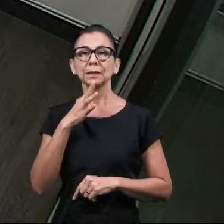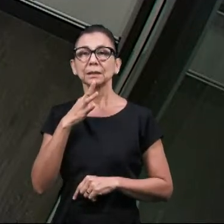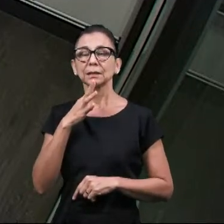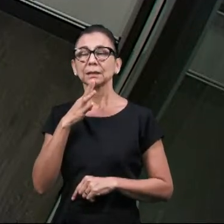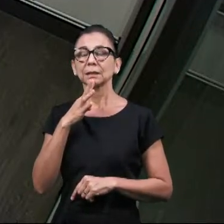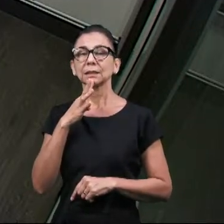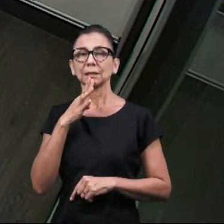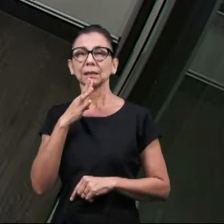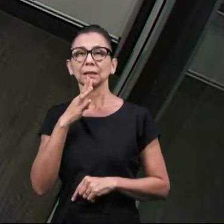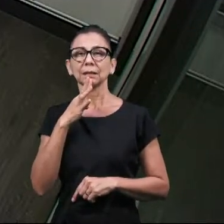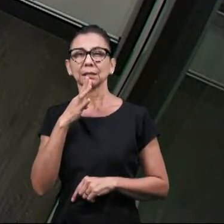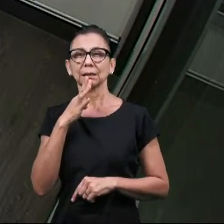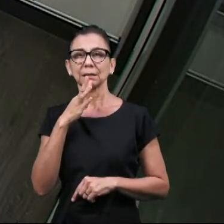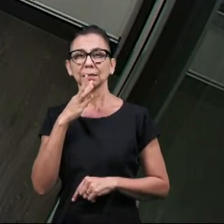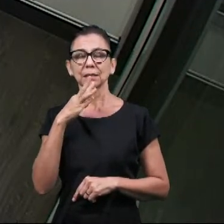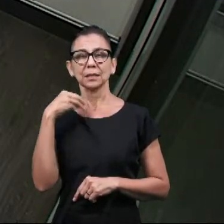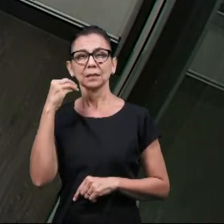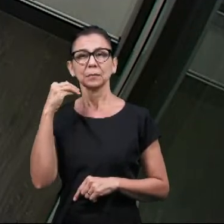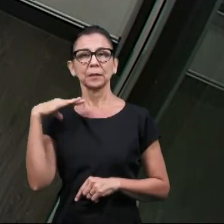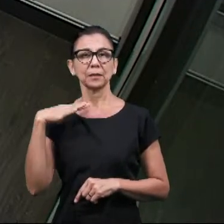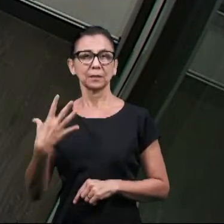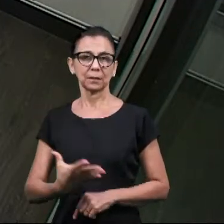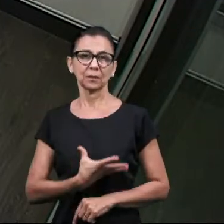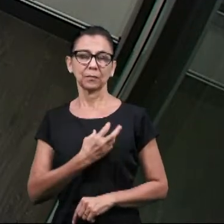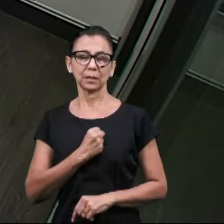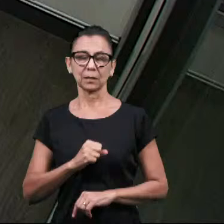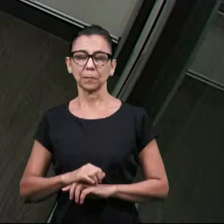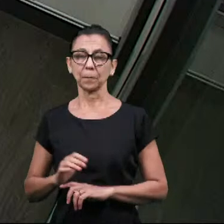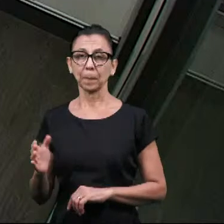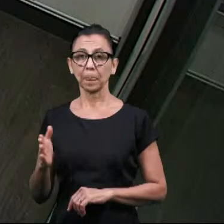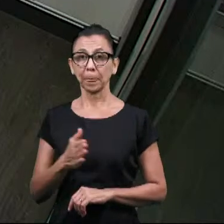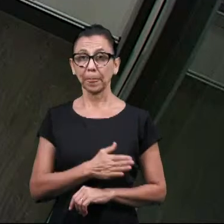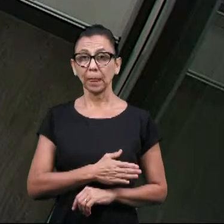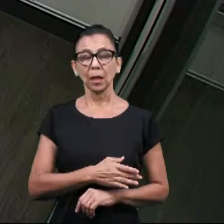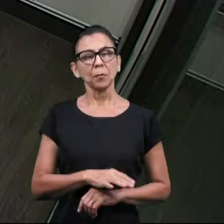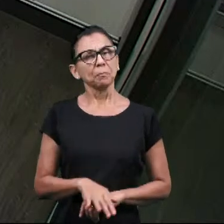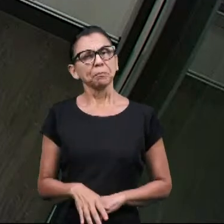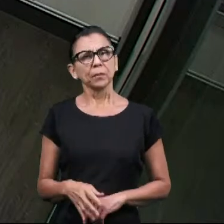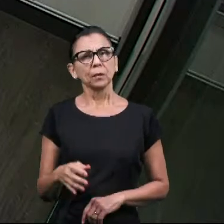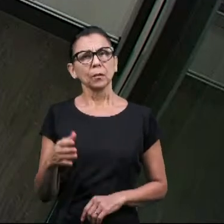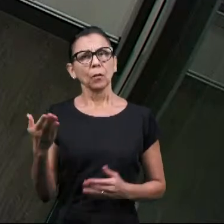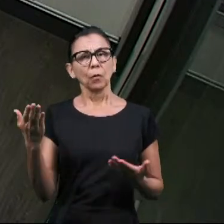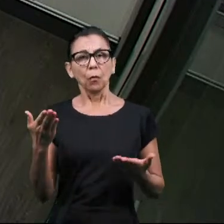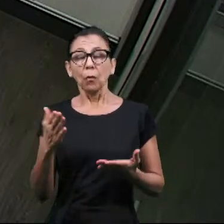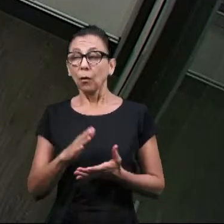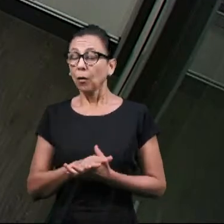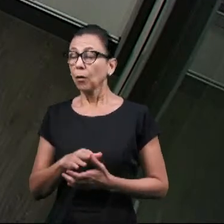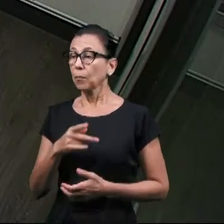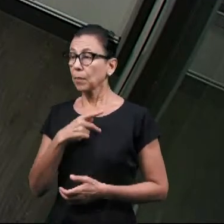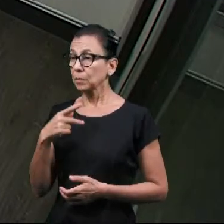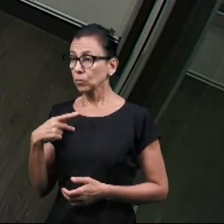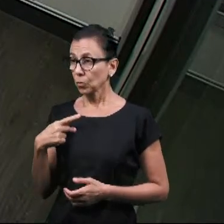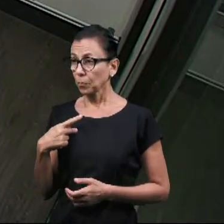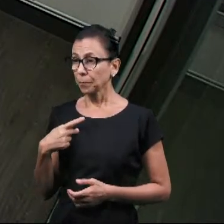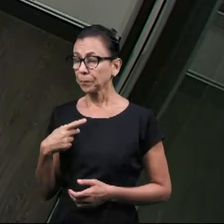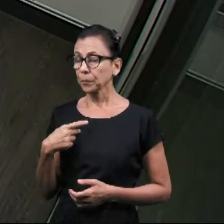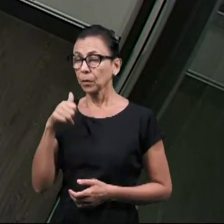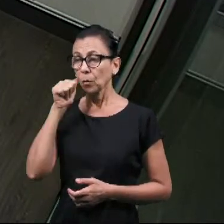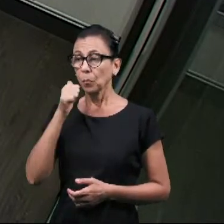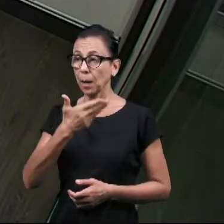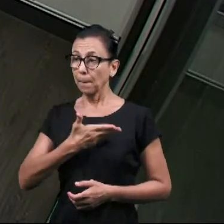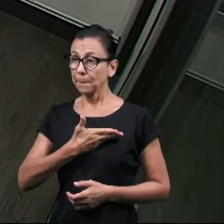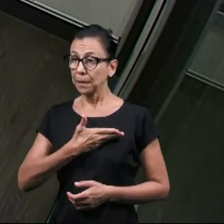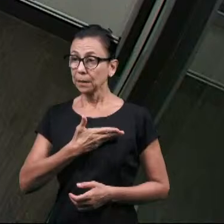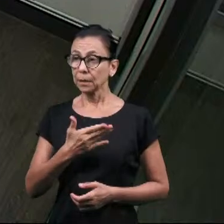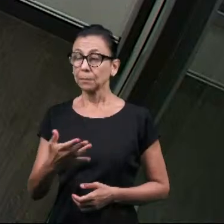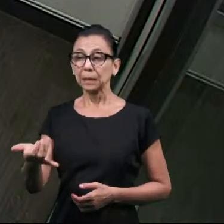hoje uma colega de trabalho me ligou e quer visitar Rádio Maanaim é hora dele é porque ela pode falado